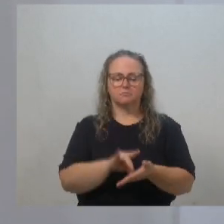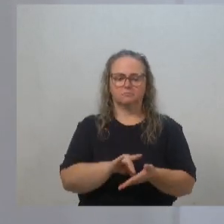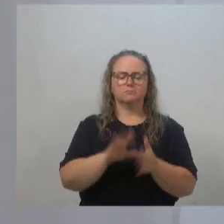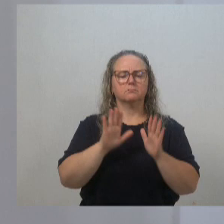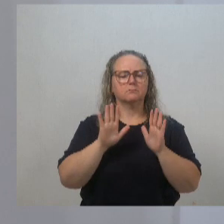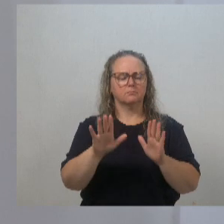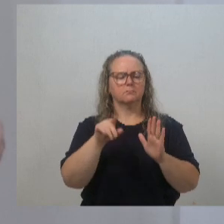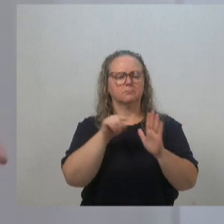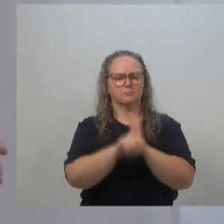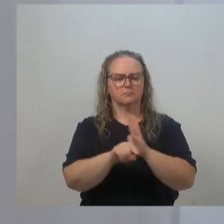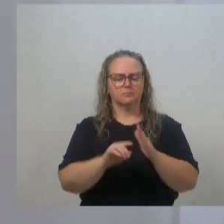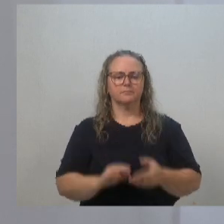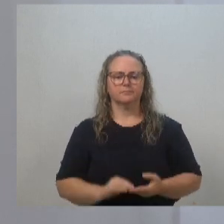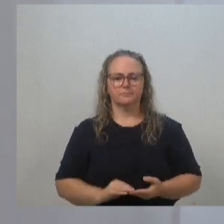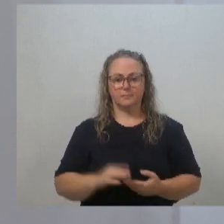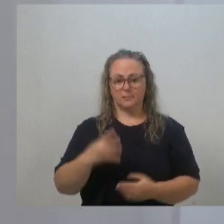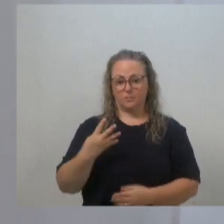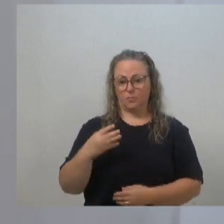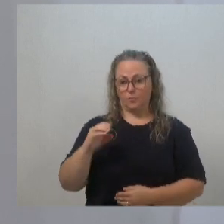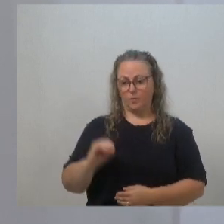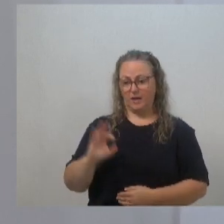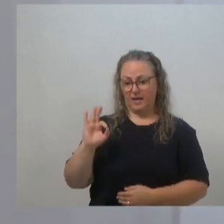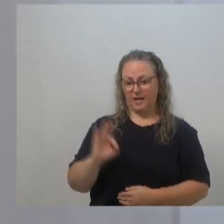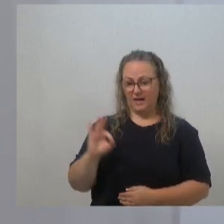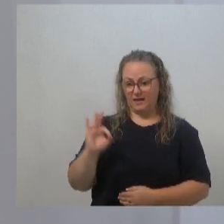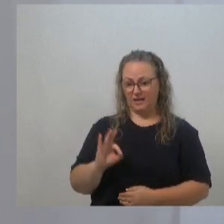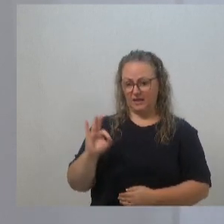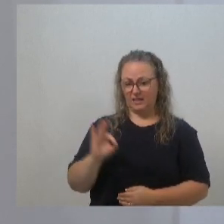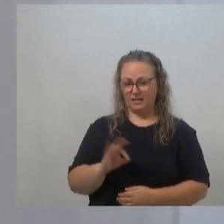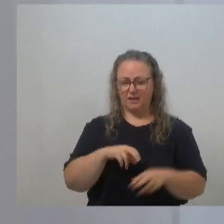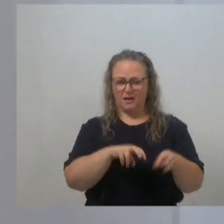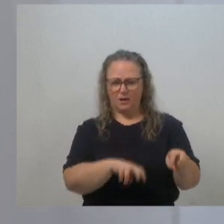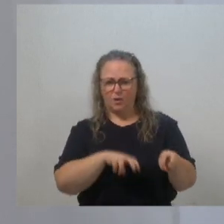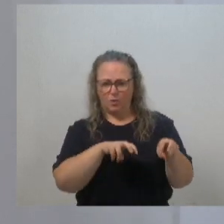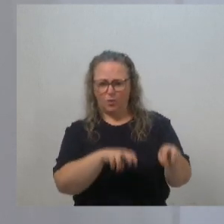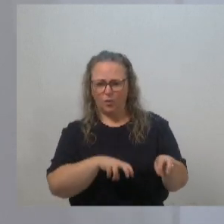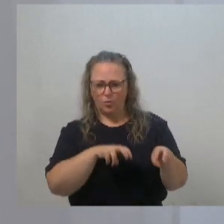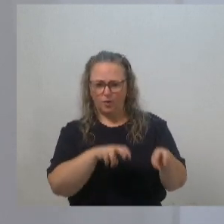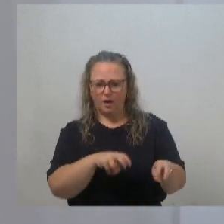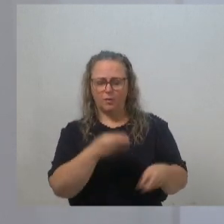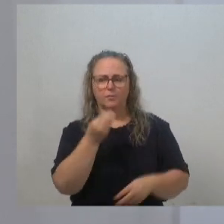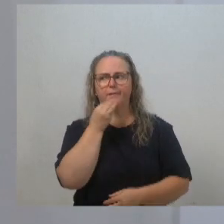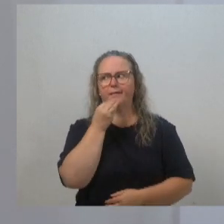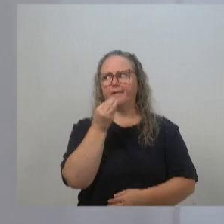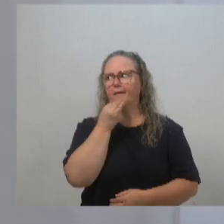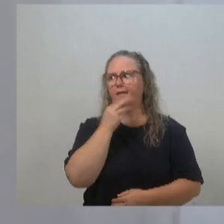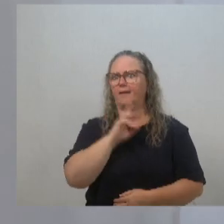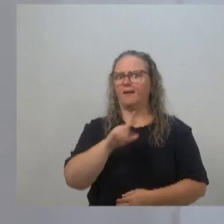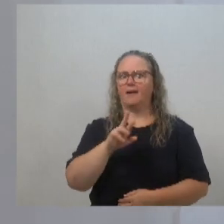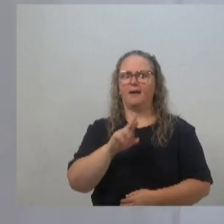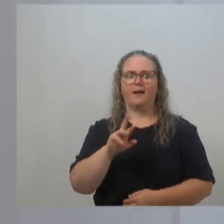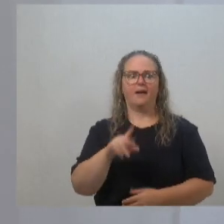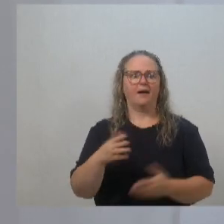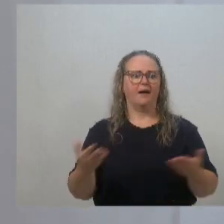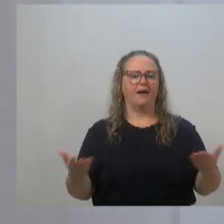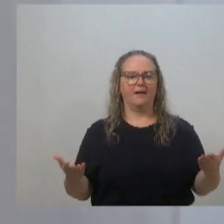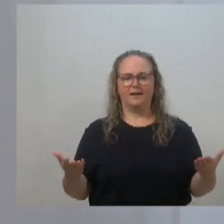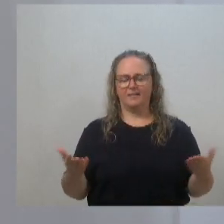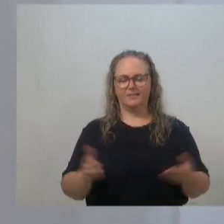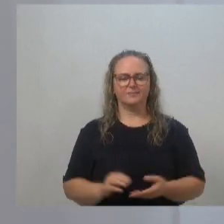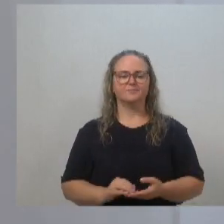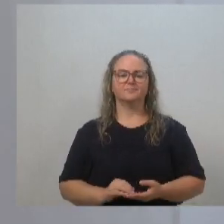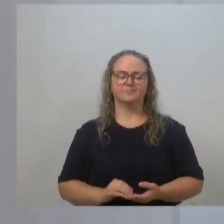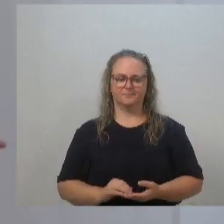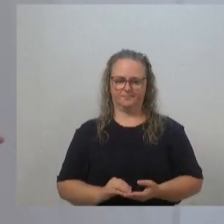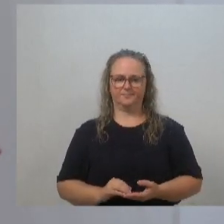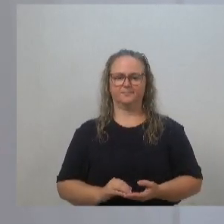pergunto, 40% de Blumenau é rural? É óbvio que não. É óbvio que não. Então,